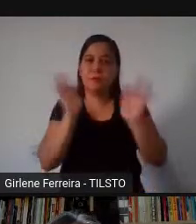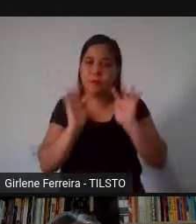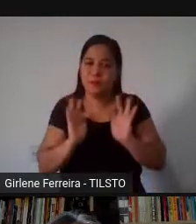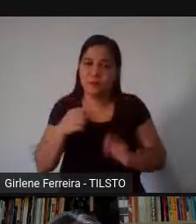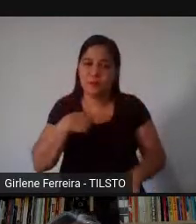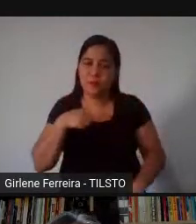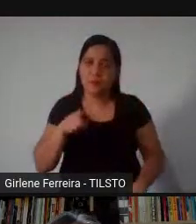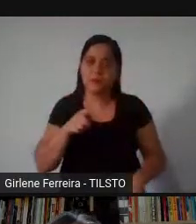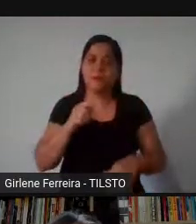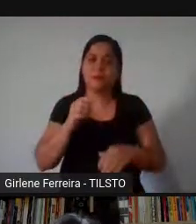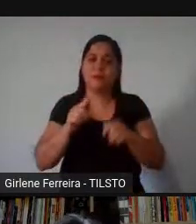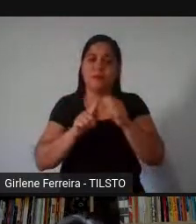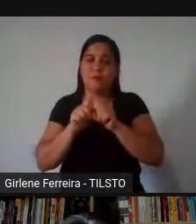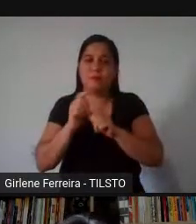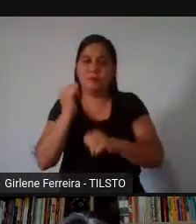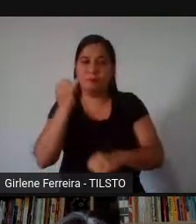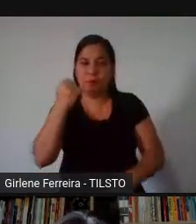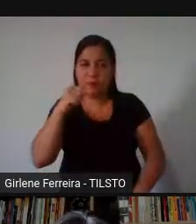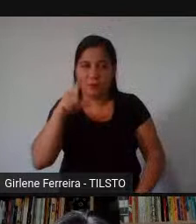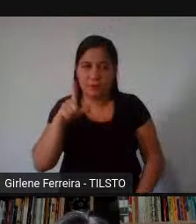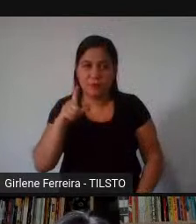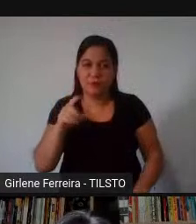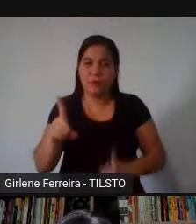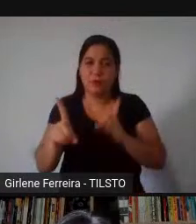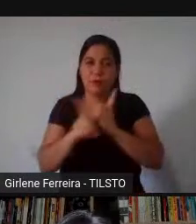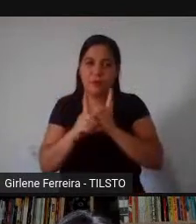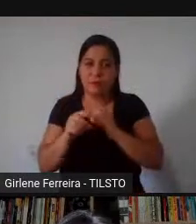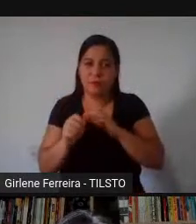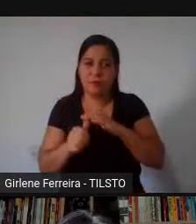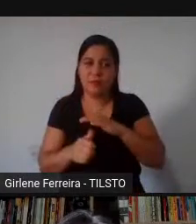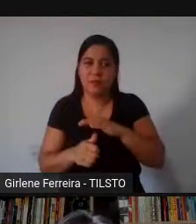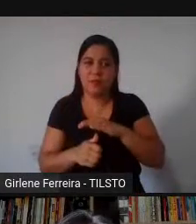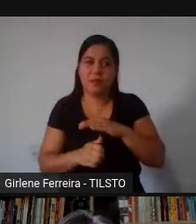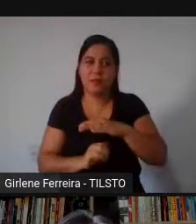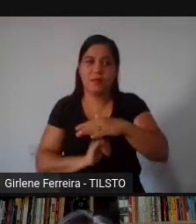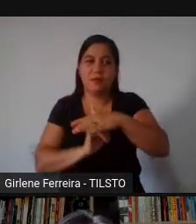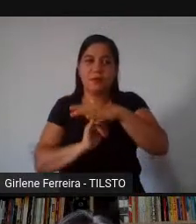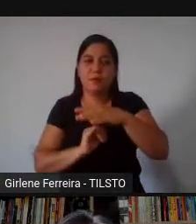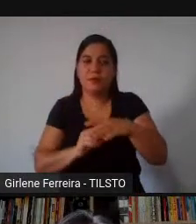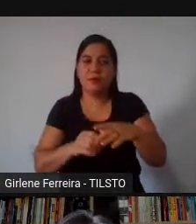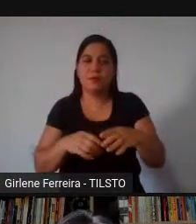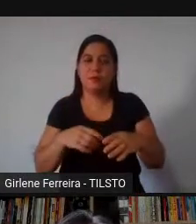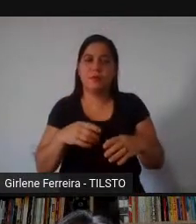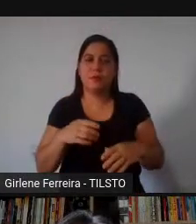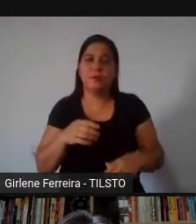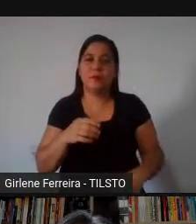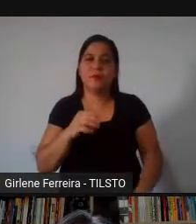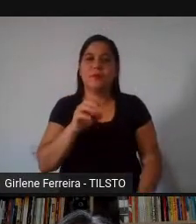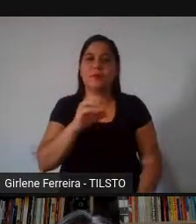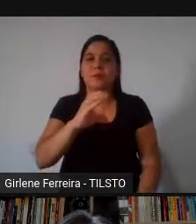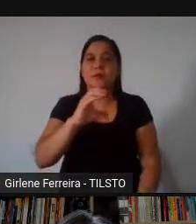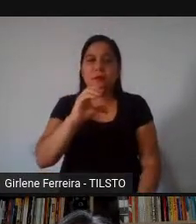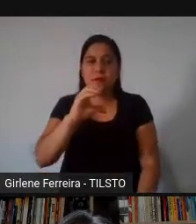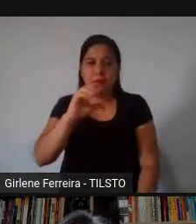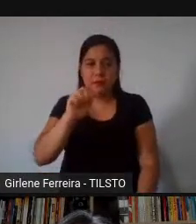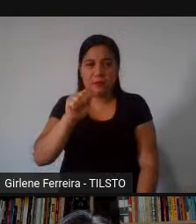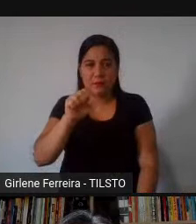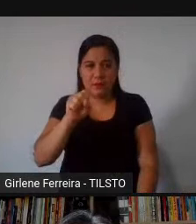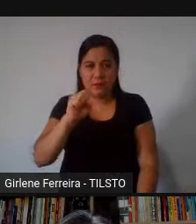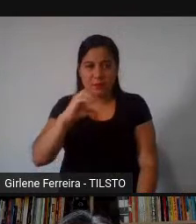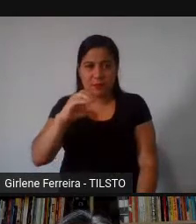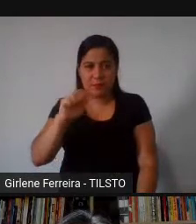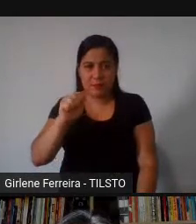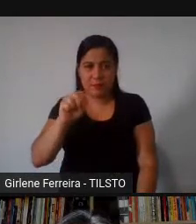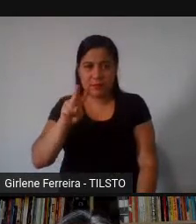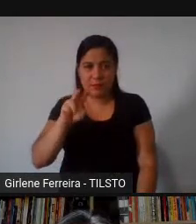já medalhista, né? De encontrar no meu polo, que era o polo de Cascavel, no interior do Paraná, de encontrar duas